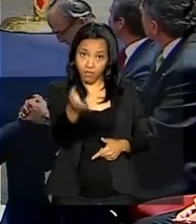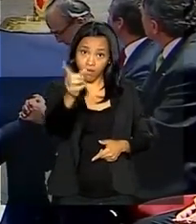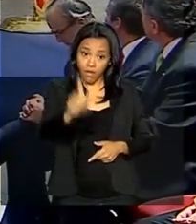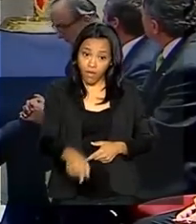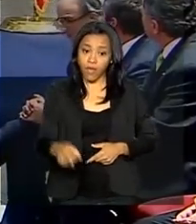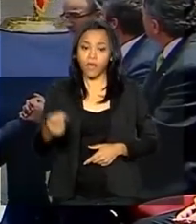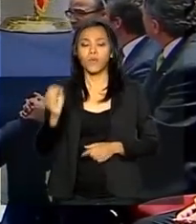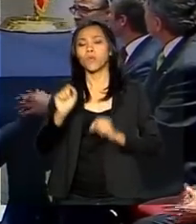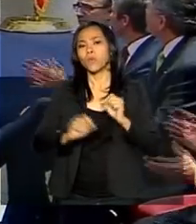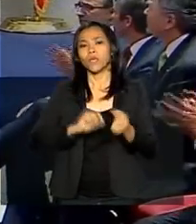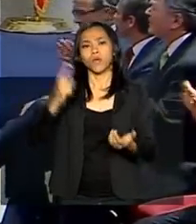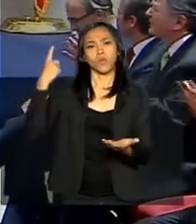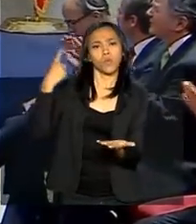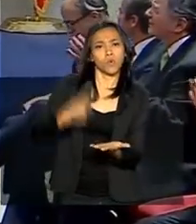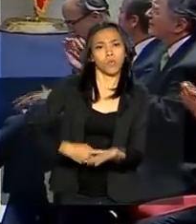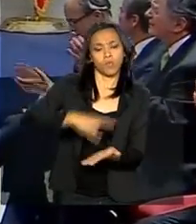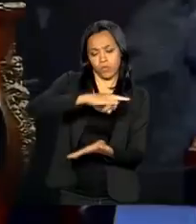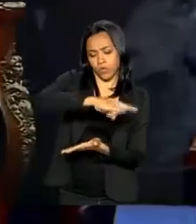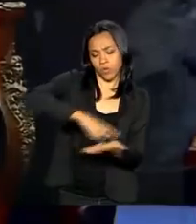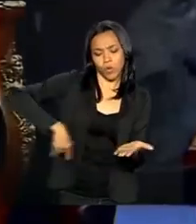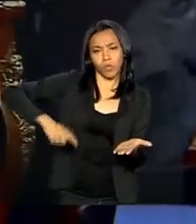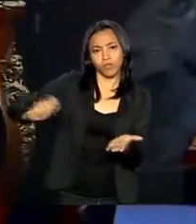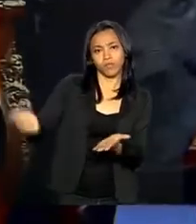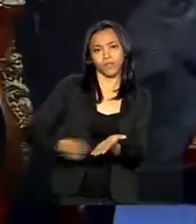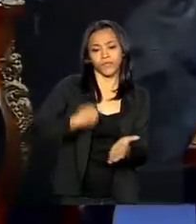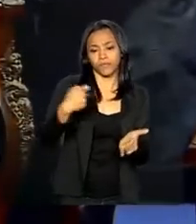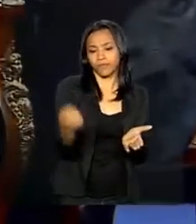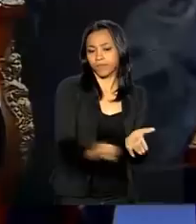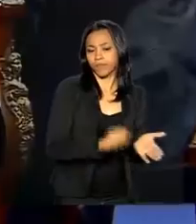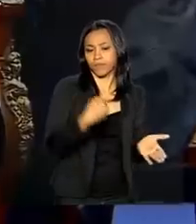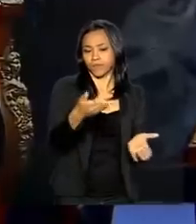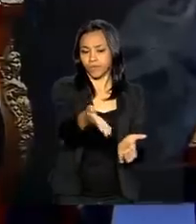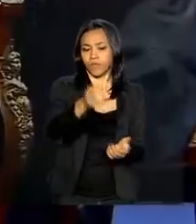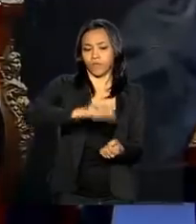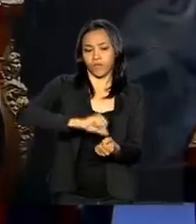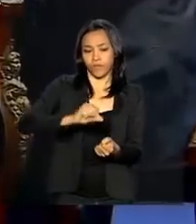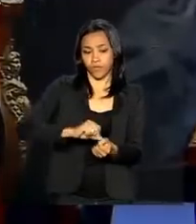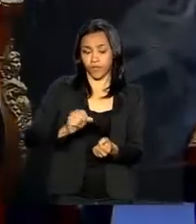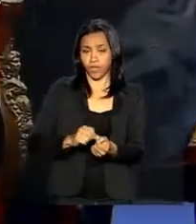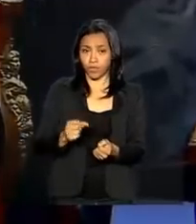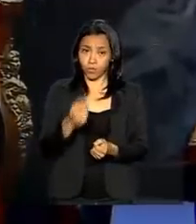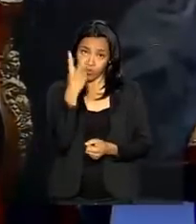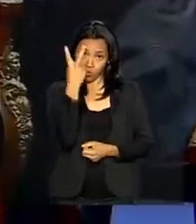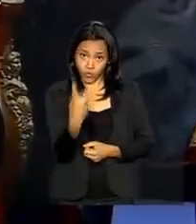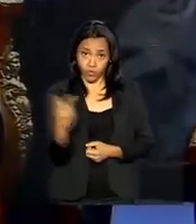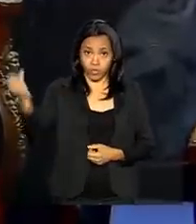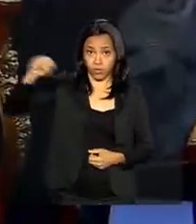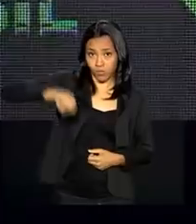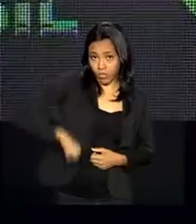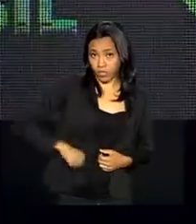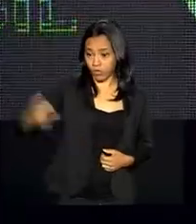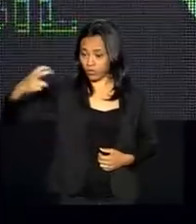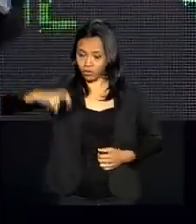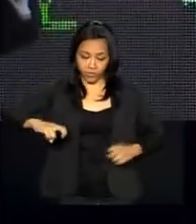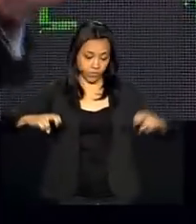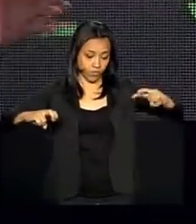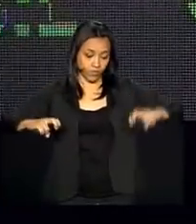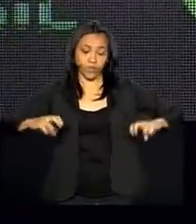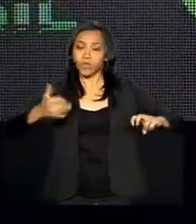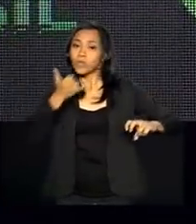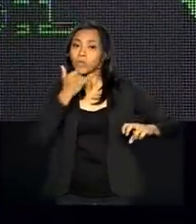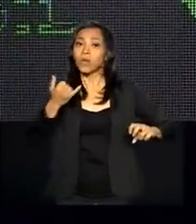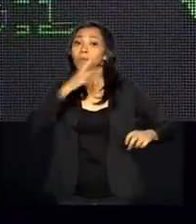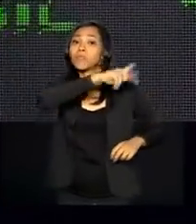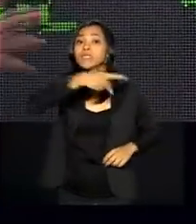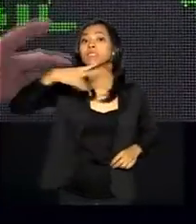acompanhar um acordo de livre comércio a assinatura foi feita pelos chanceleres dos dois países em discurso o